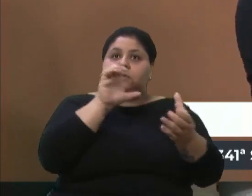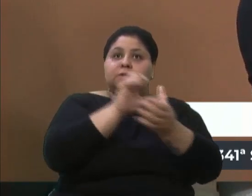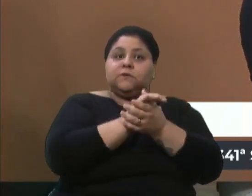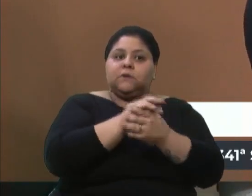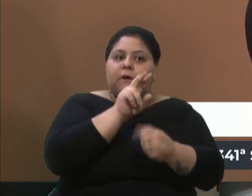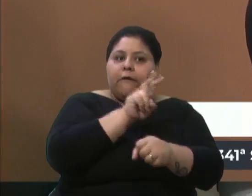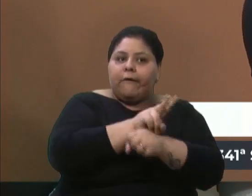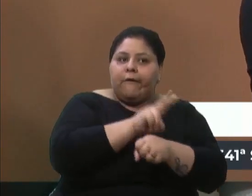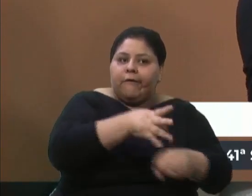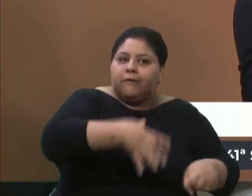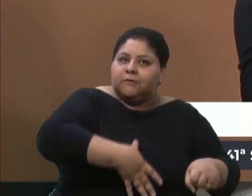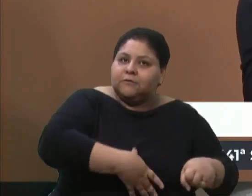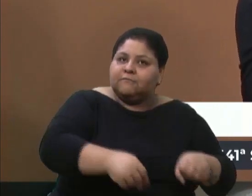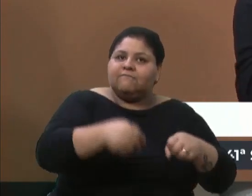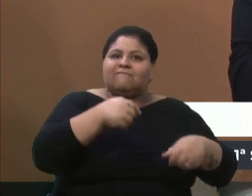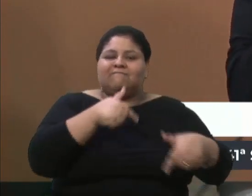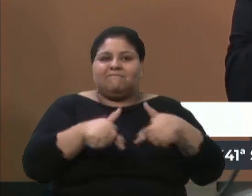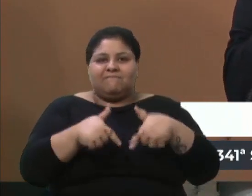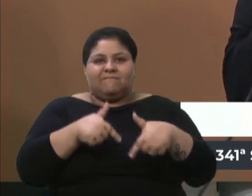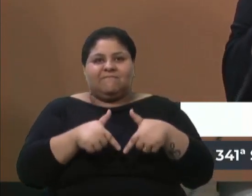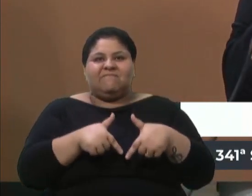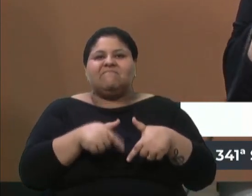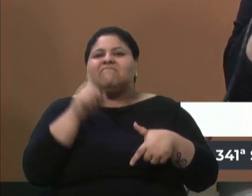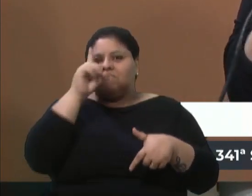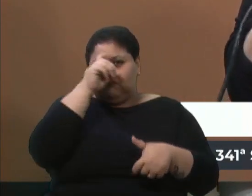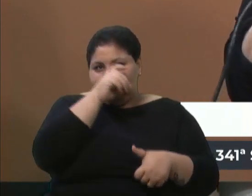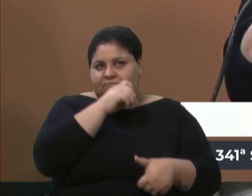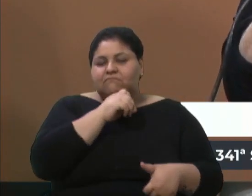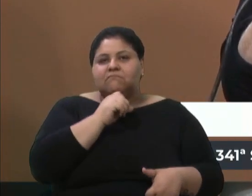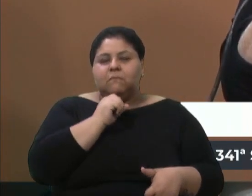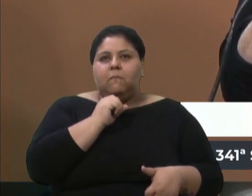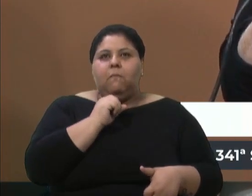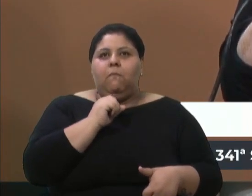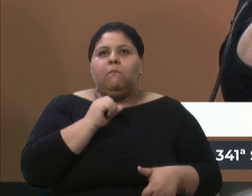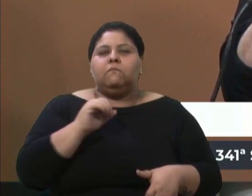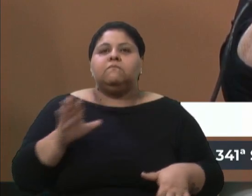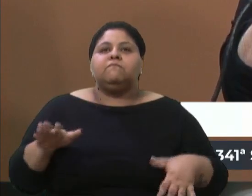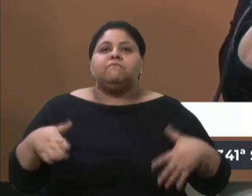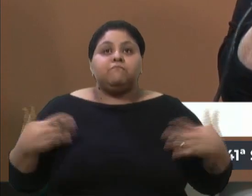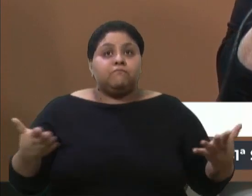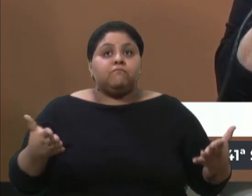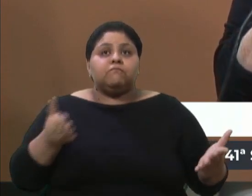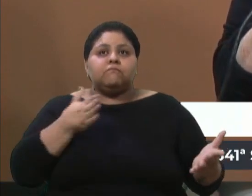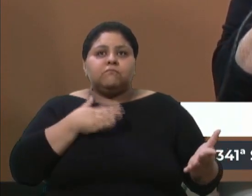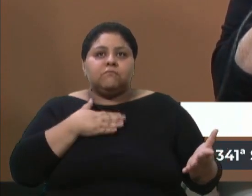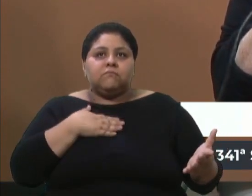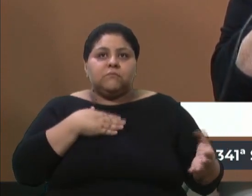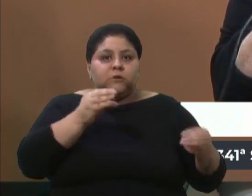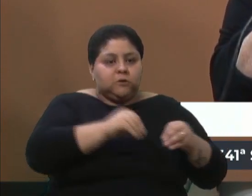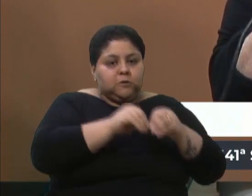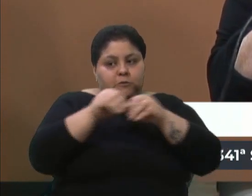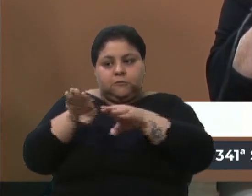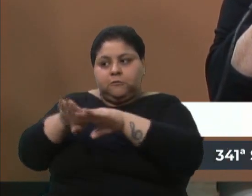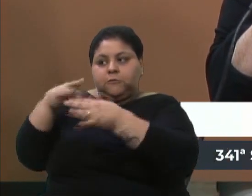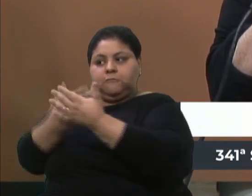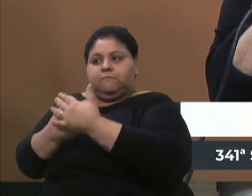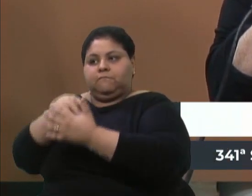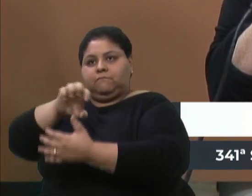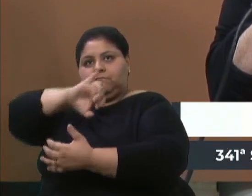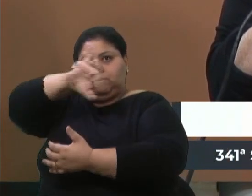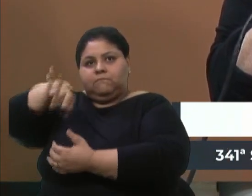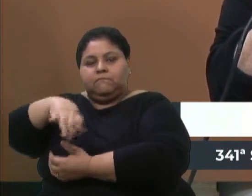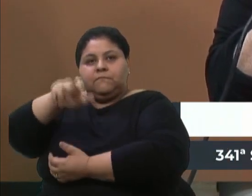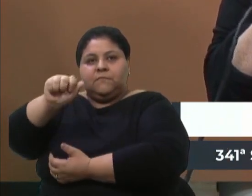e trabalhar, e mais, era muito difícil. Então, eu estive na sala de aula lá do EJA e